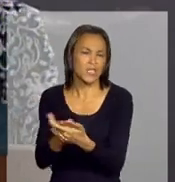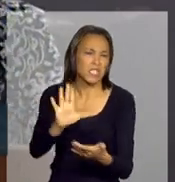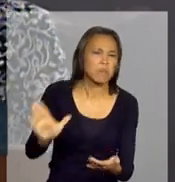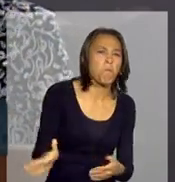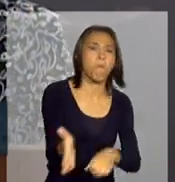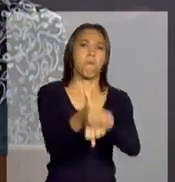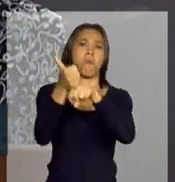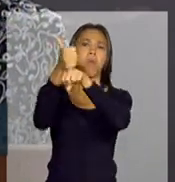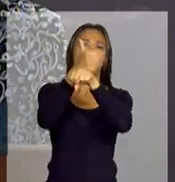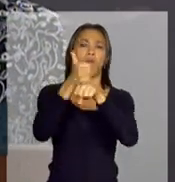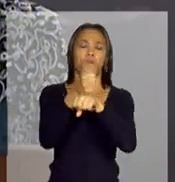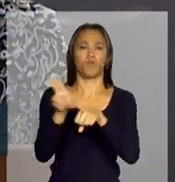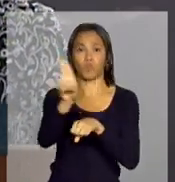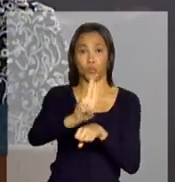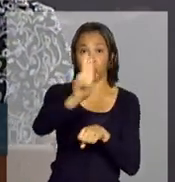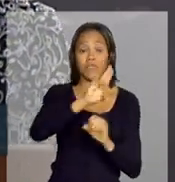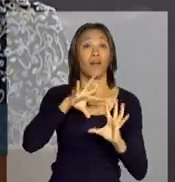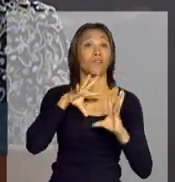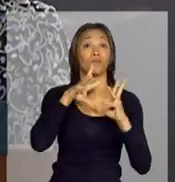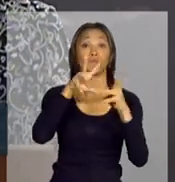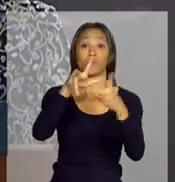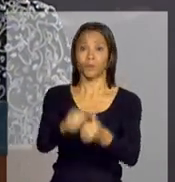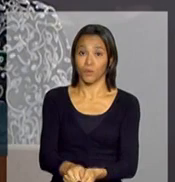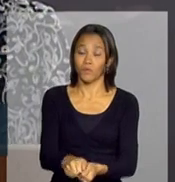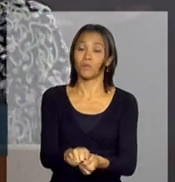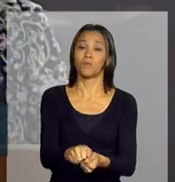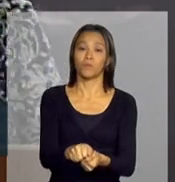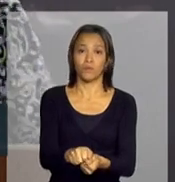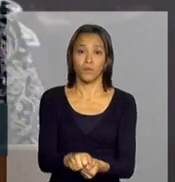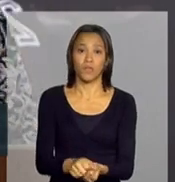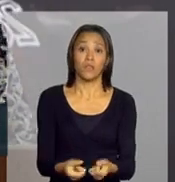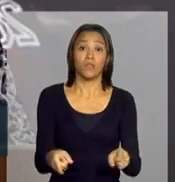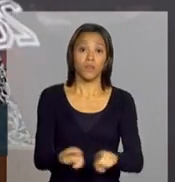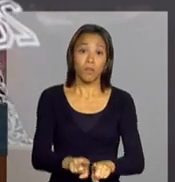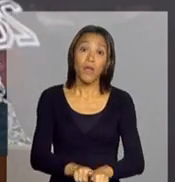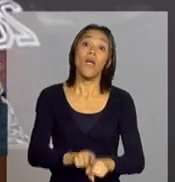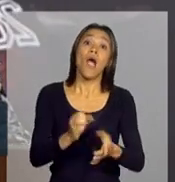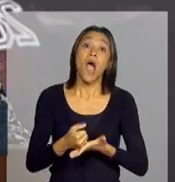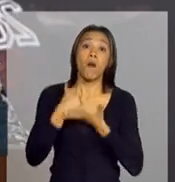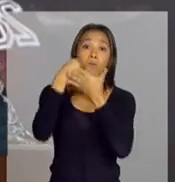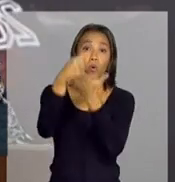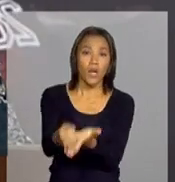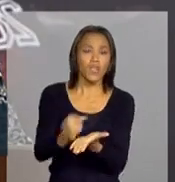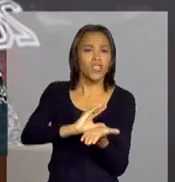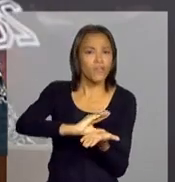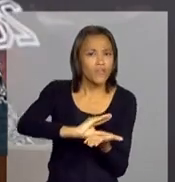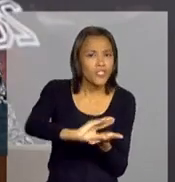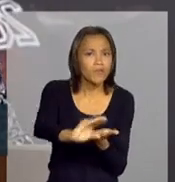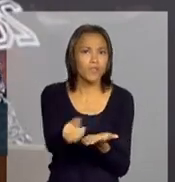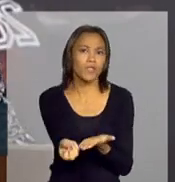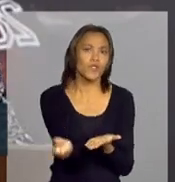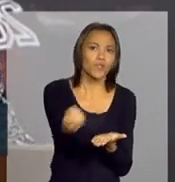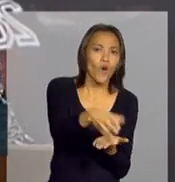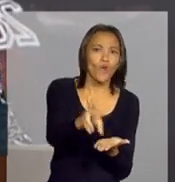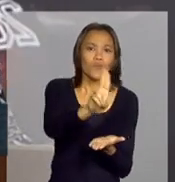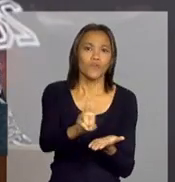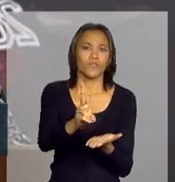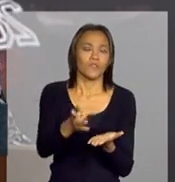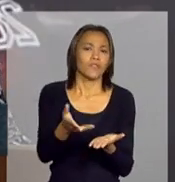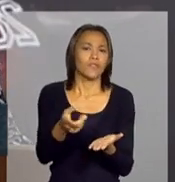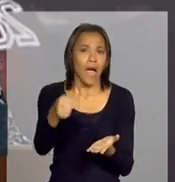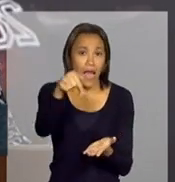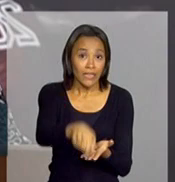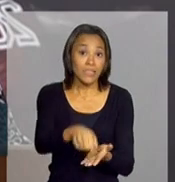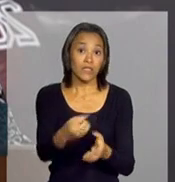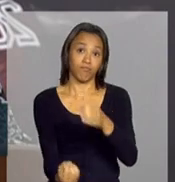melhores universidades do mundo apoiamos investimentos em inovação nas empresas